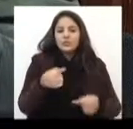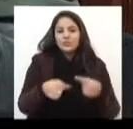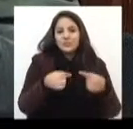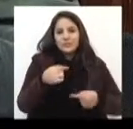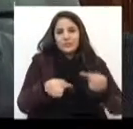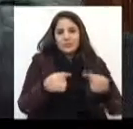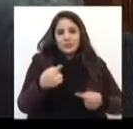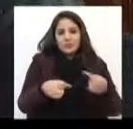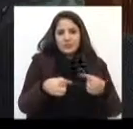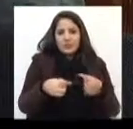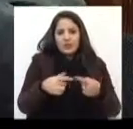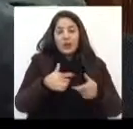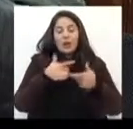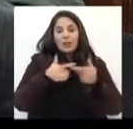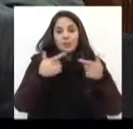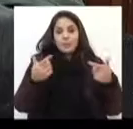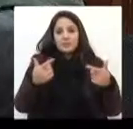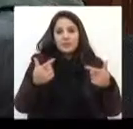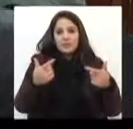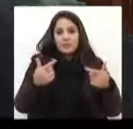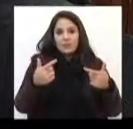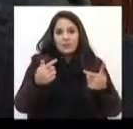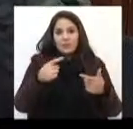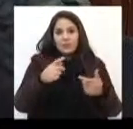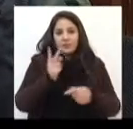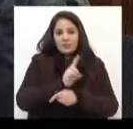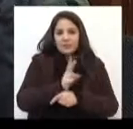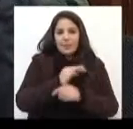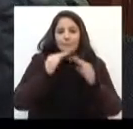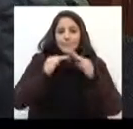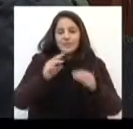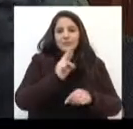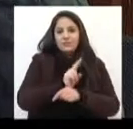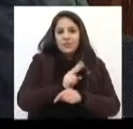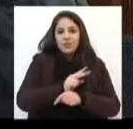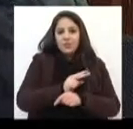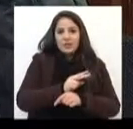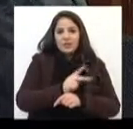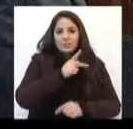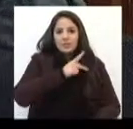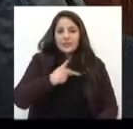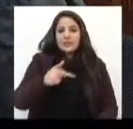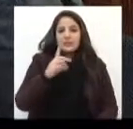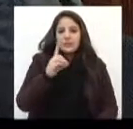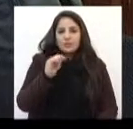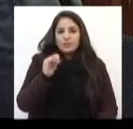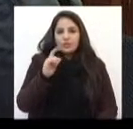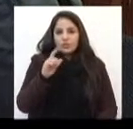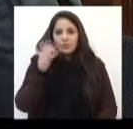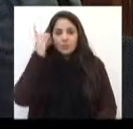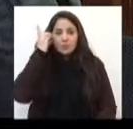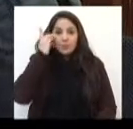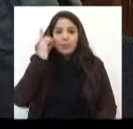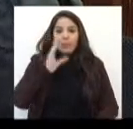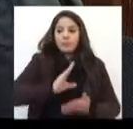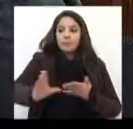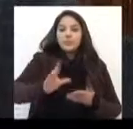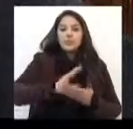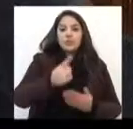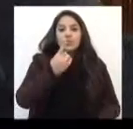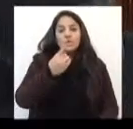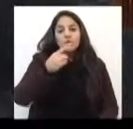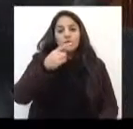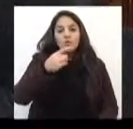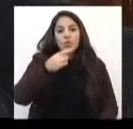Congresso Nacional a ampliação da meta fiscal, uma meta fiscal que a presidente Dilma mandou de 93 bilhões,